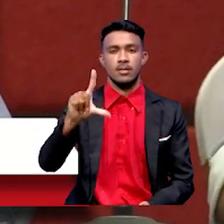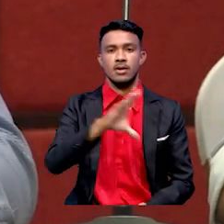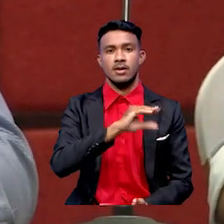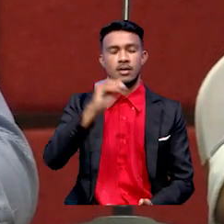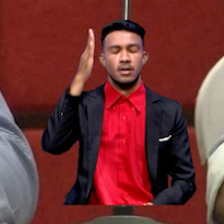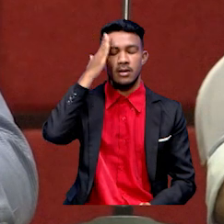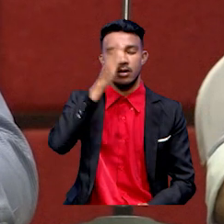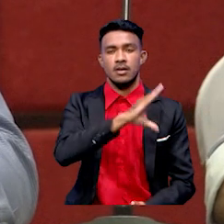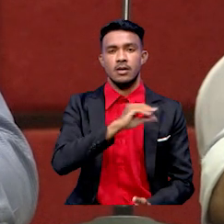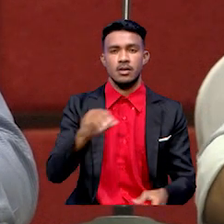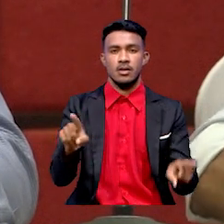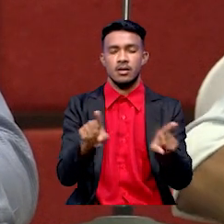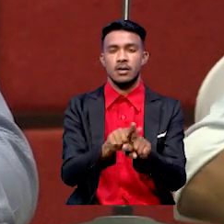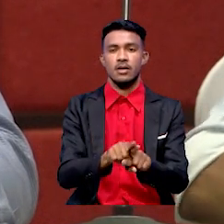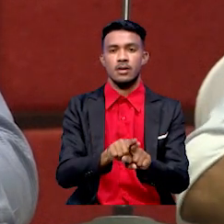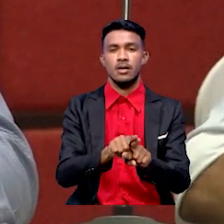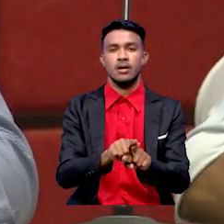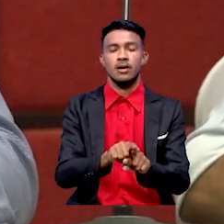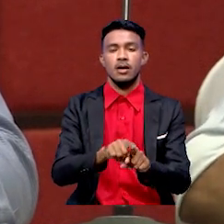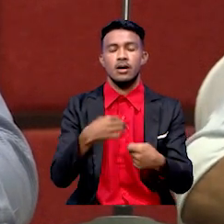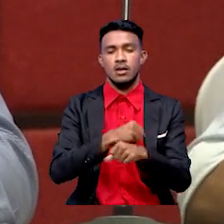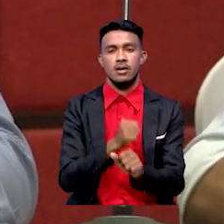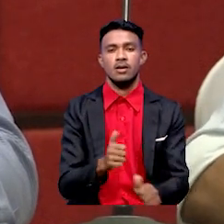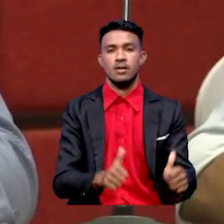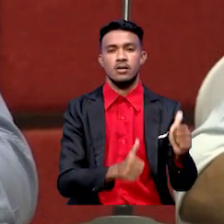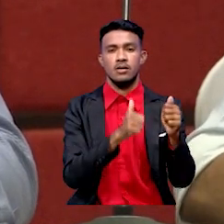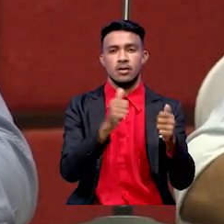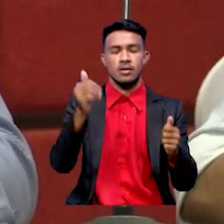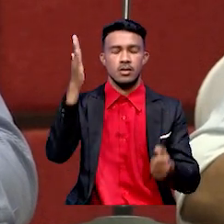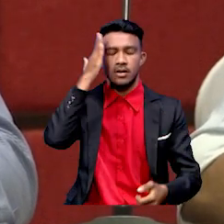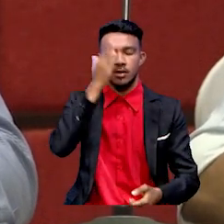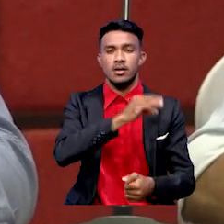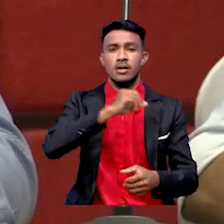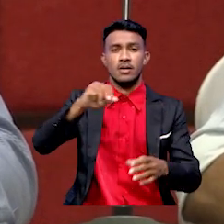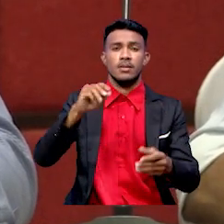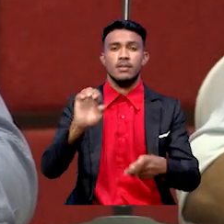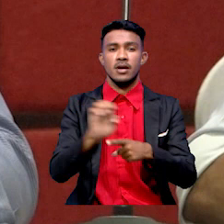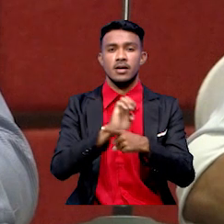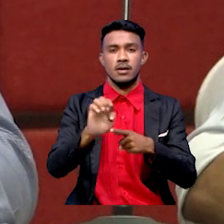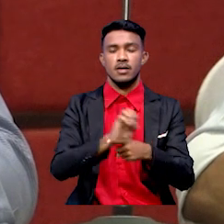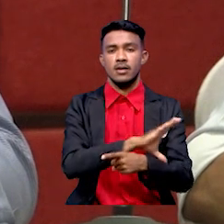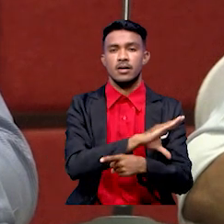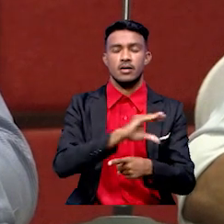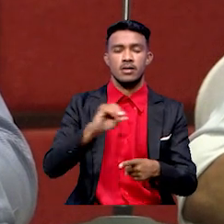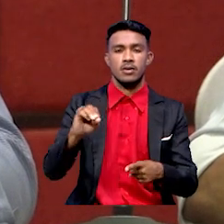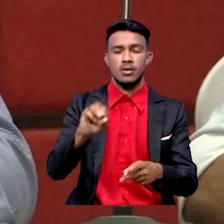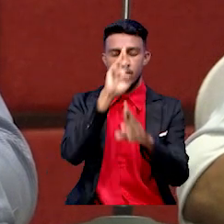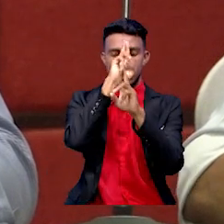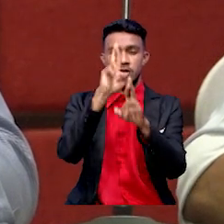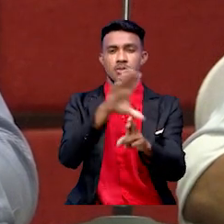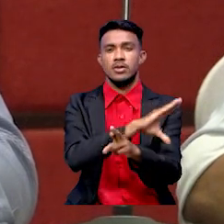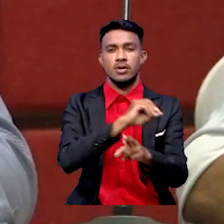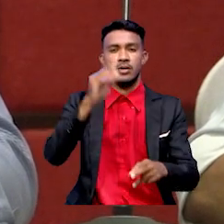eleições decorreram em consonância com as práticas internacionais de preferência, no respeito dos